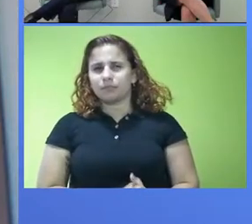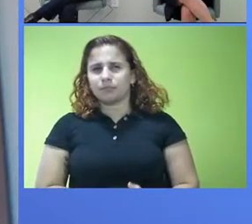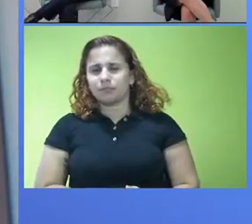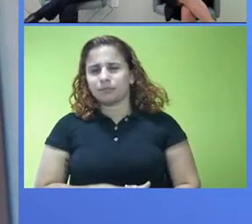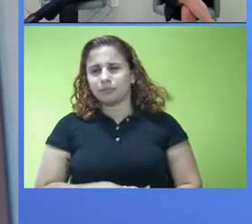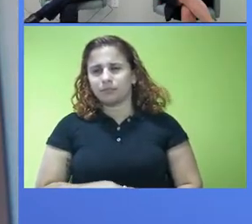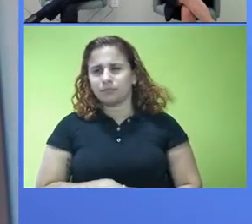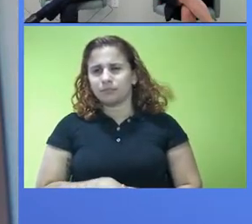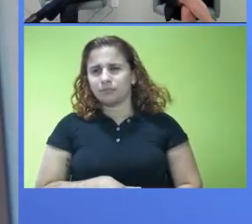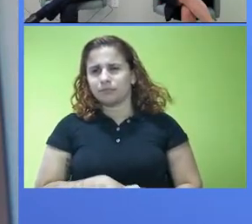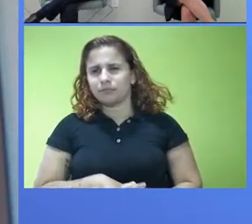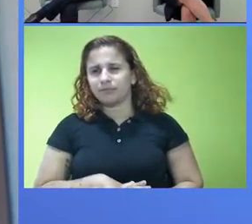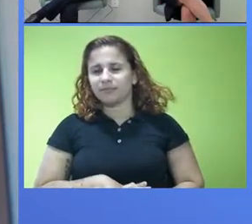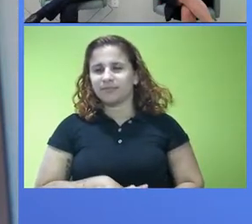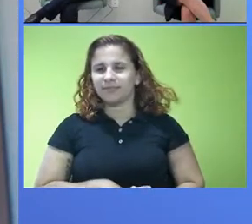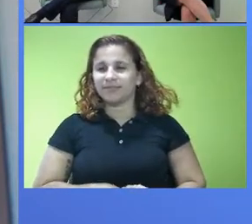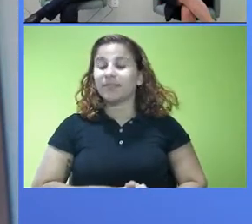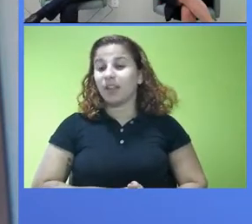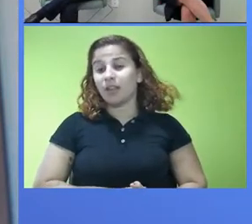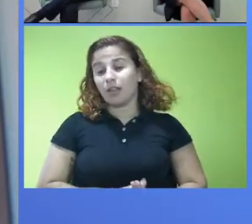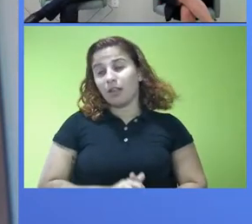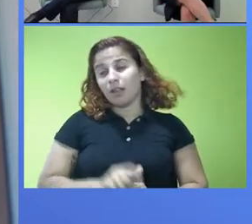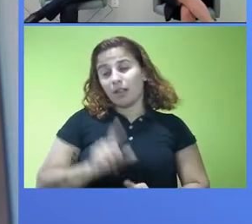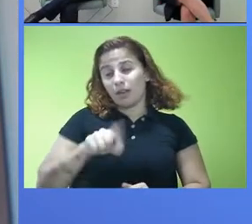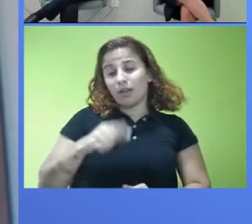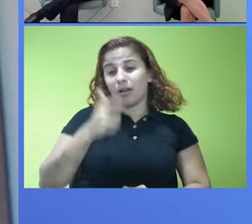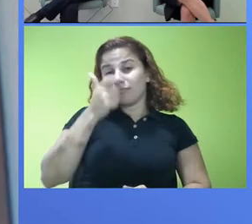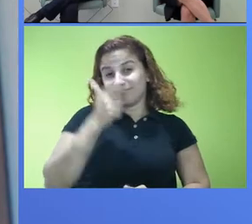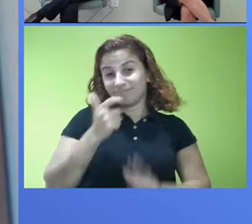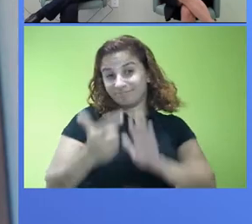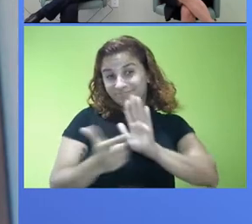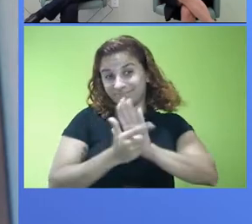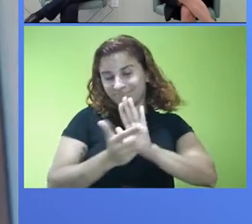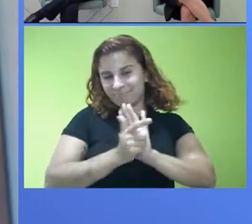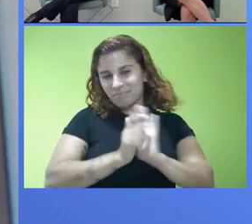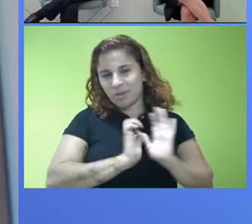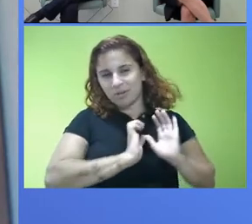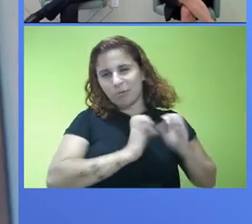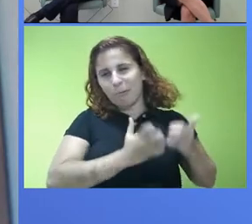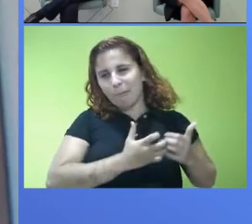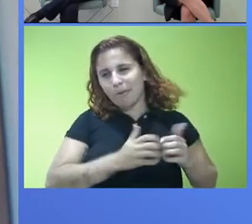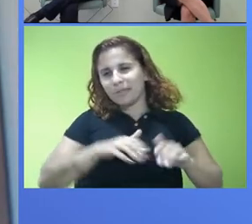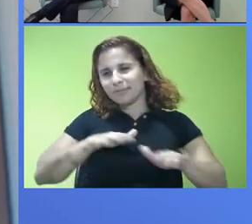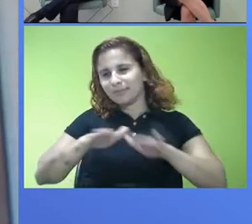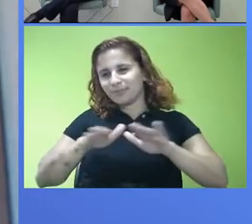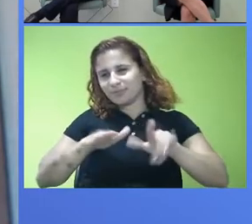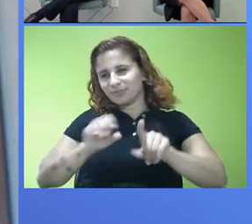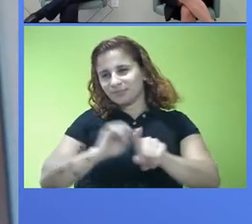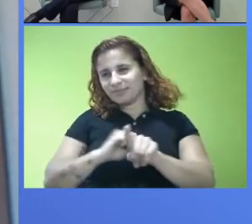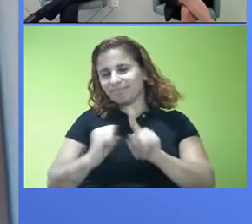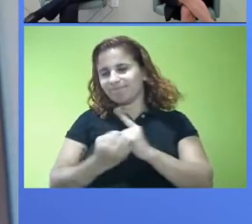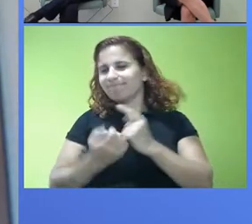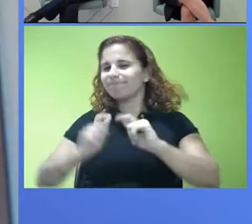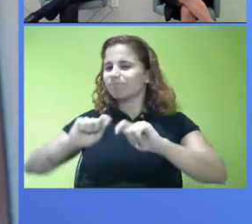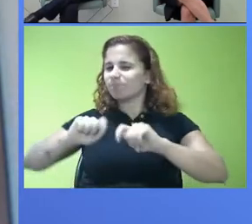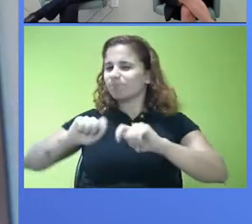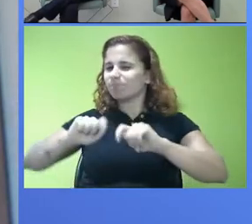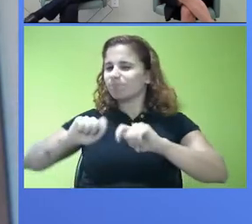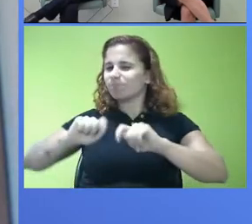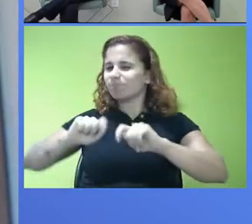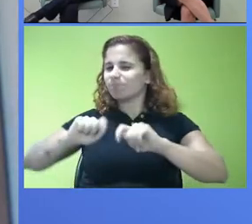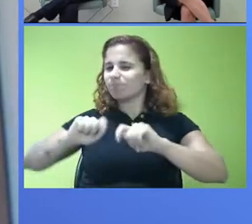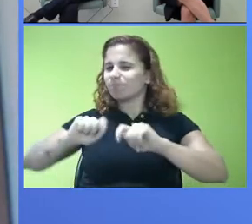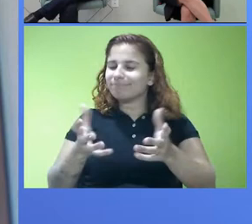Esse é um pouco o nosso papel enquanto APAE, enquanto movimento social também, né? Tensionar esses processos, uhum, né? Porque se a gente ficar